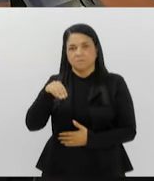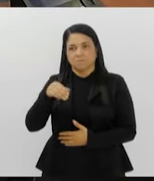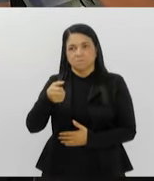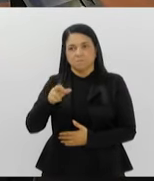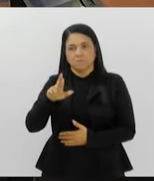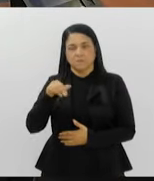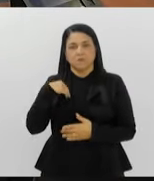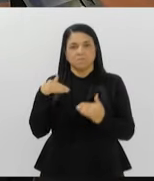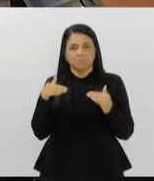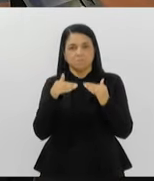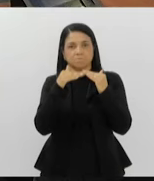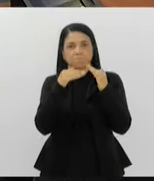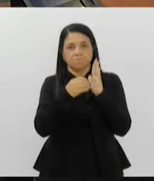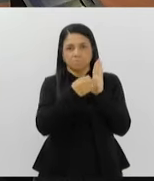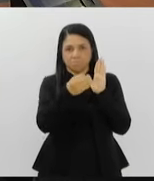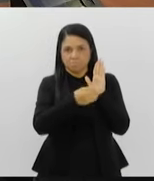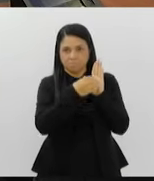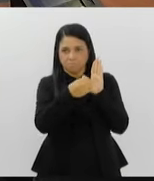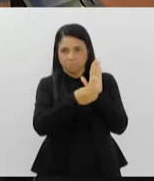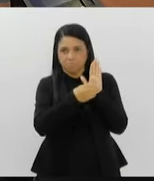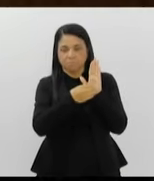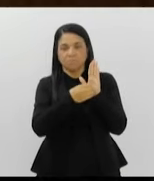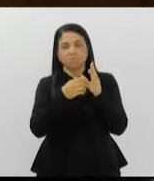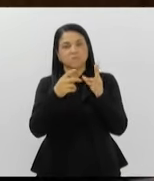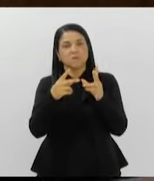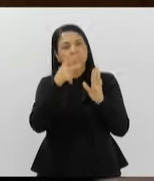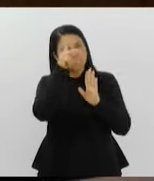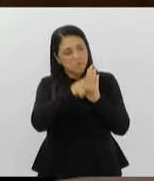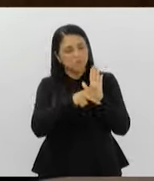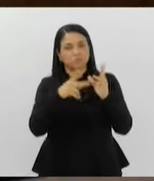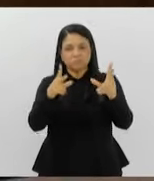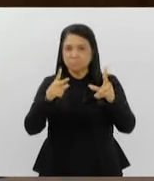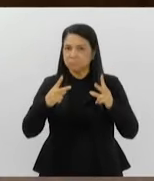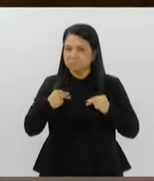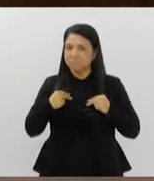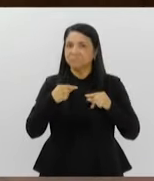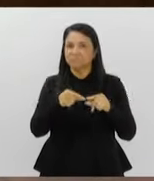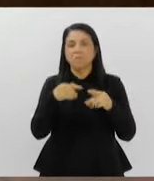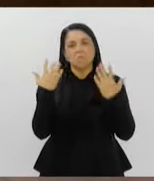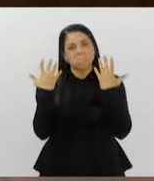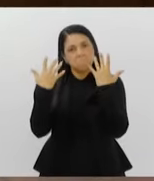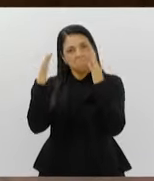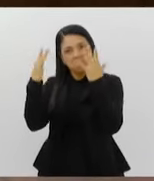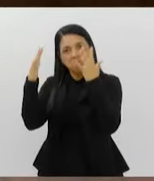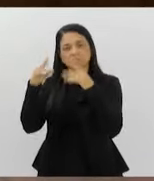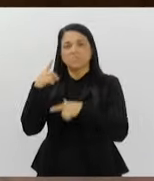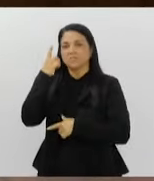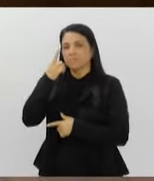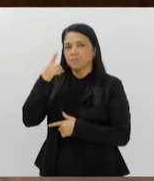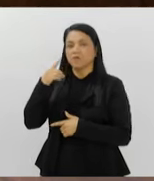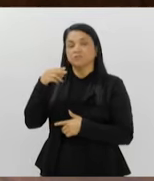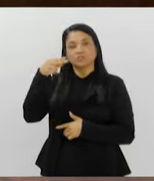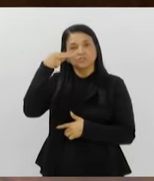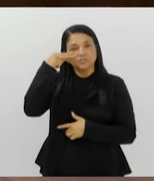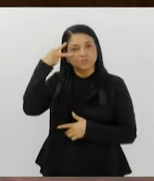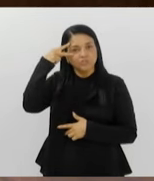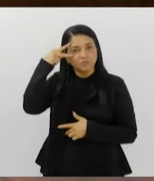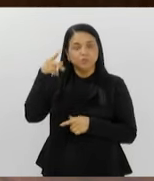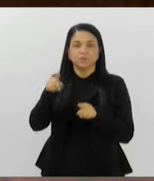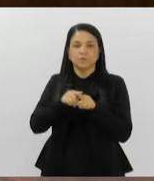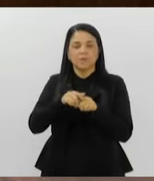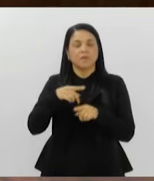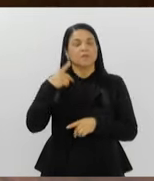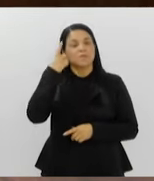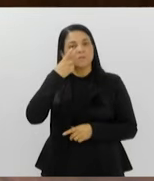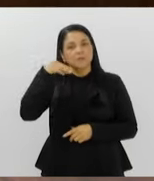Parecer favorável da comissão, projeto meritório. Quero parabenizar tanto a deputada Tia Ju quanto a deputada Marta Rocha